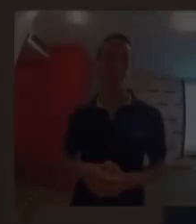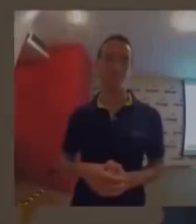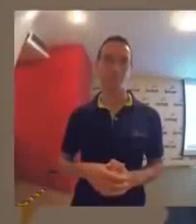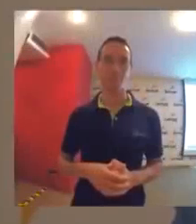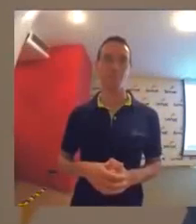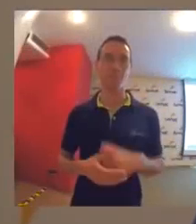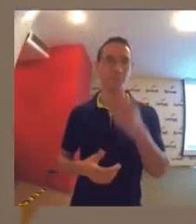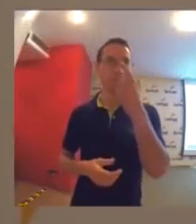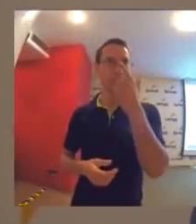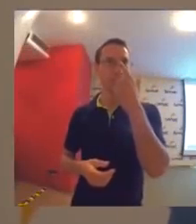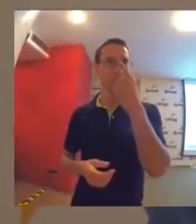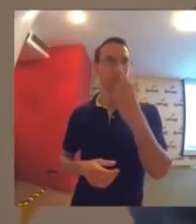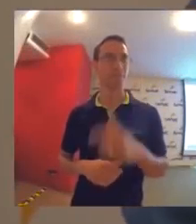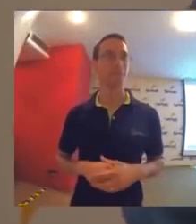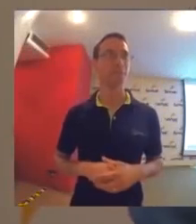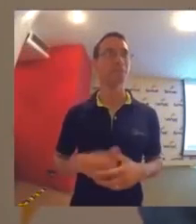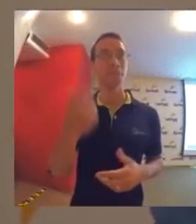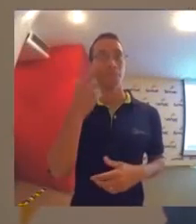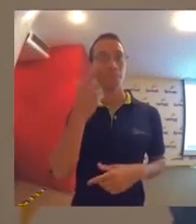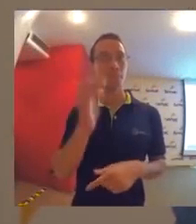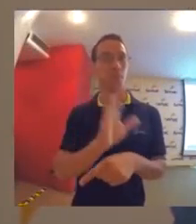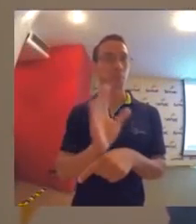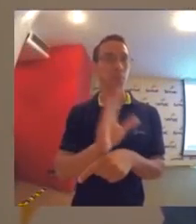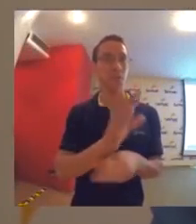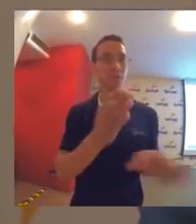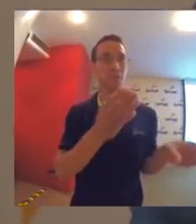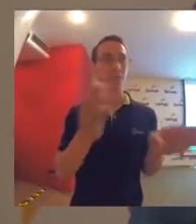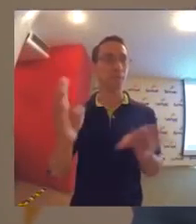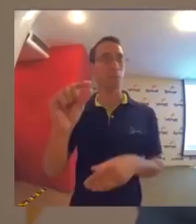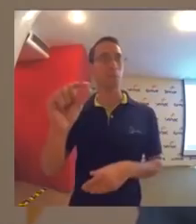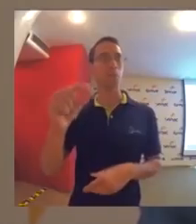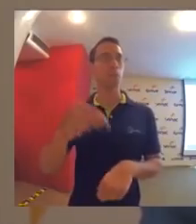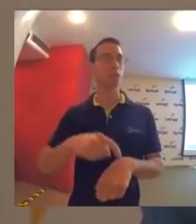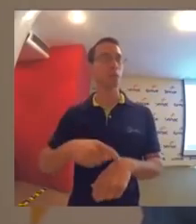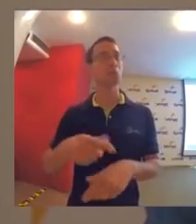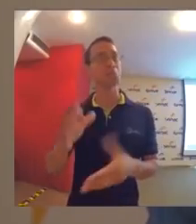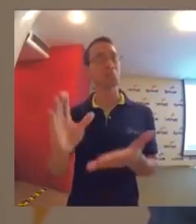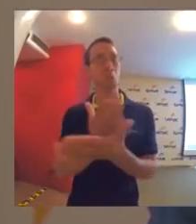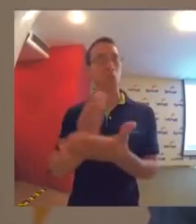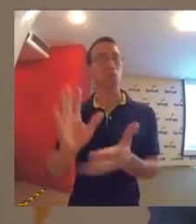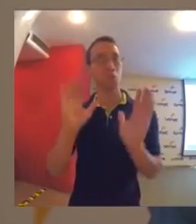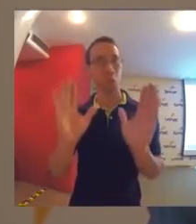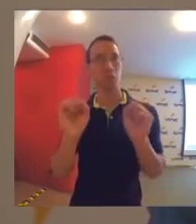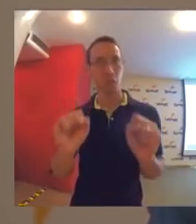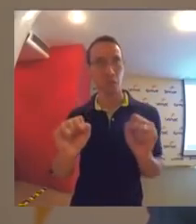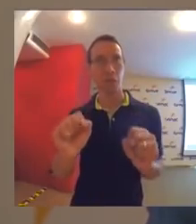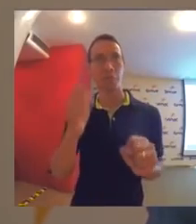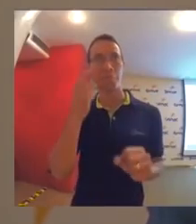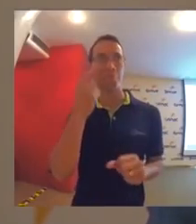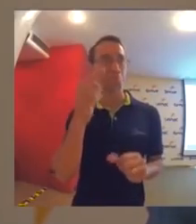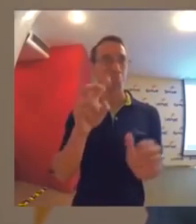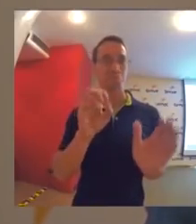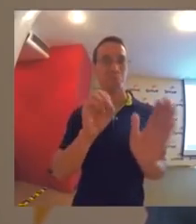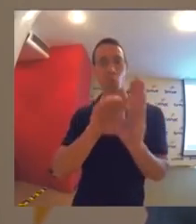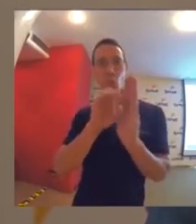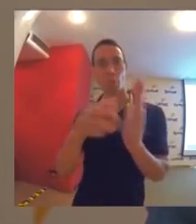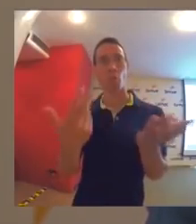pergunta. Pode ser um vídeo que passou há pouco tempo, talvez alguém já tenha visto, na Globo e no canal